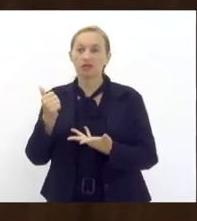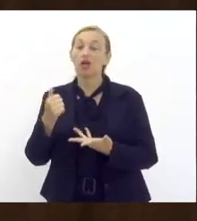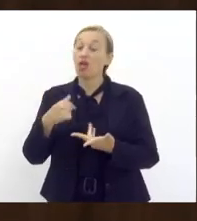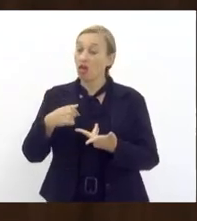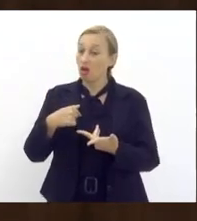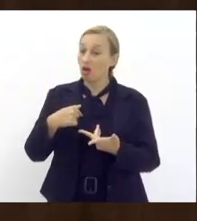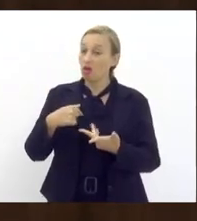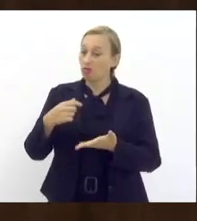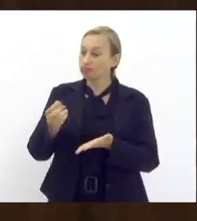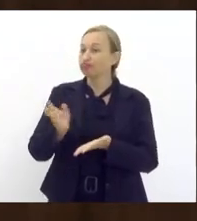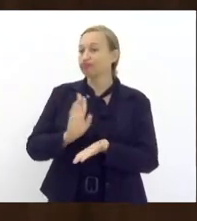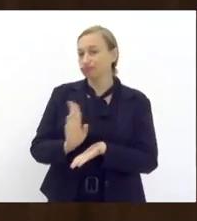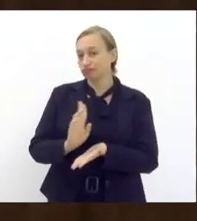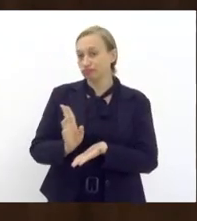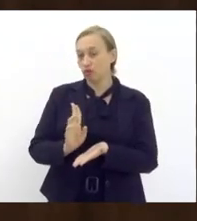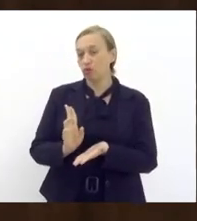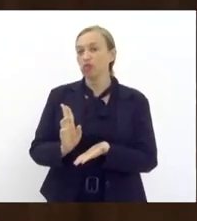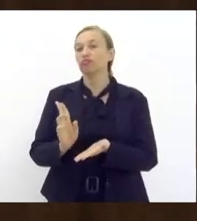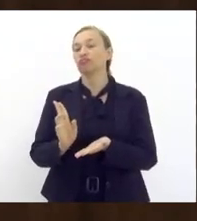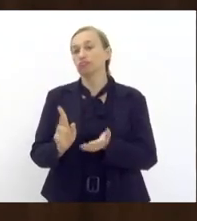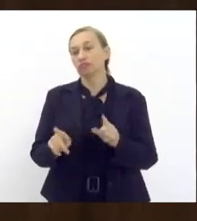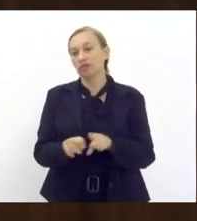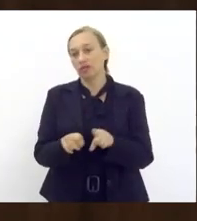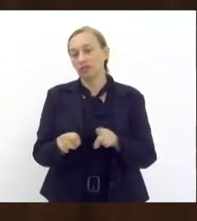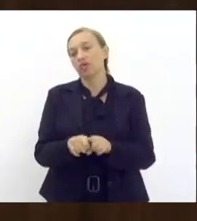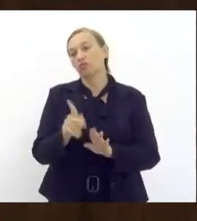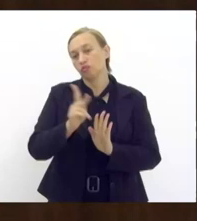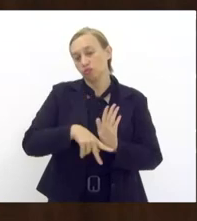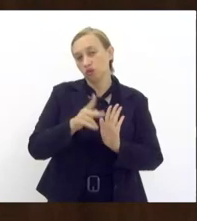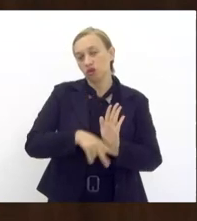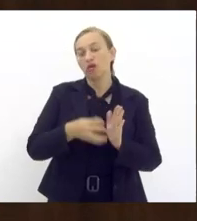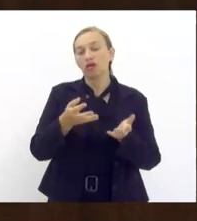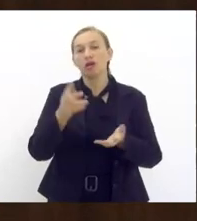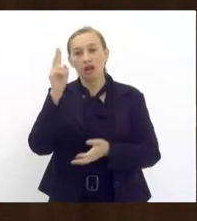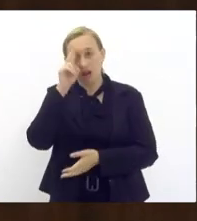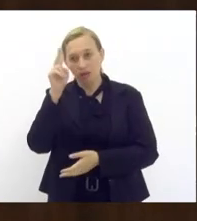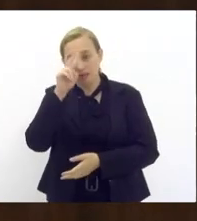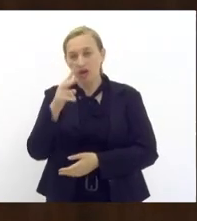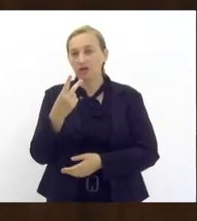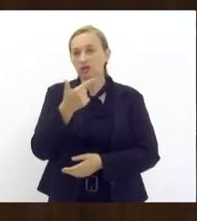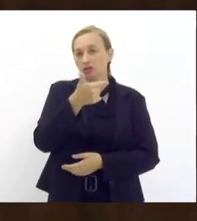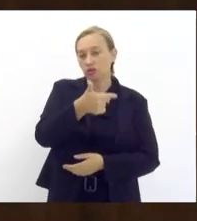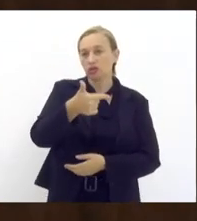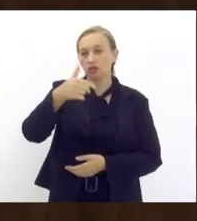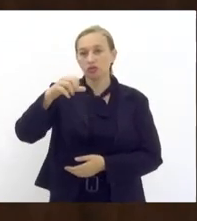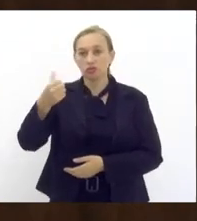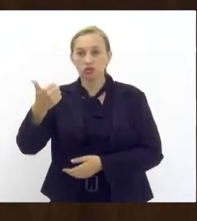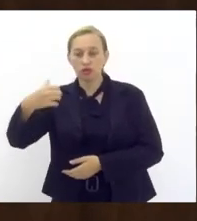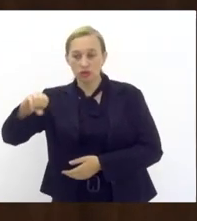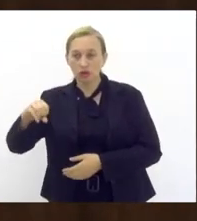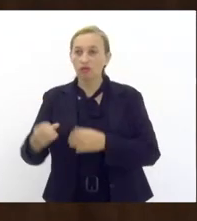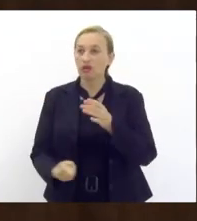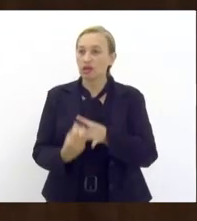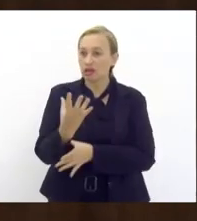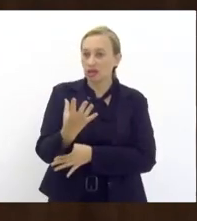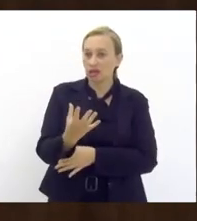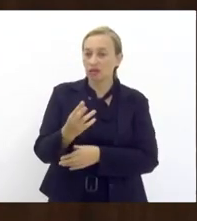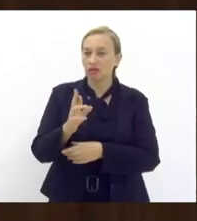assinatura nesse projeto. E eu queria lembrar, presidenta, que em 2009 foi criada a